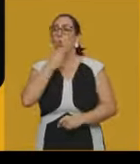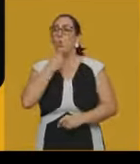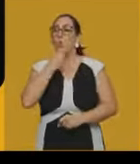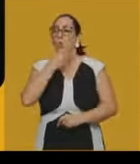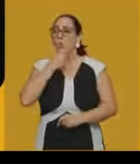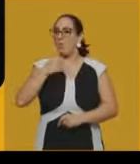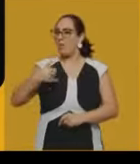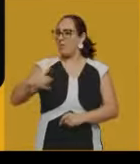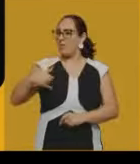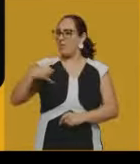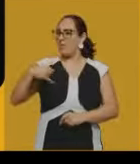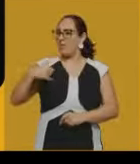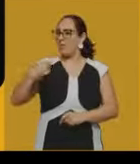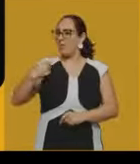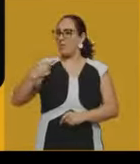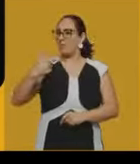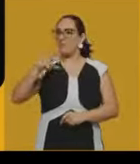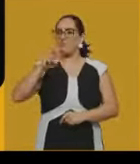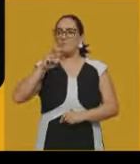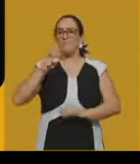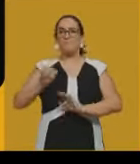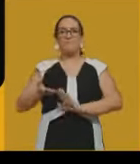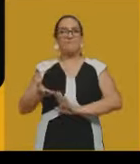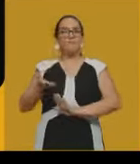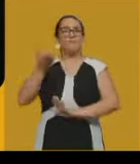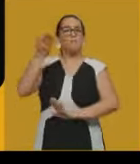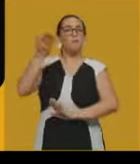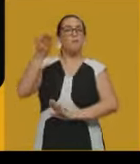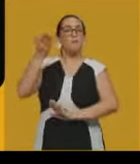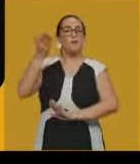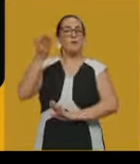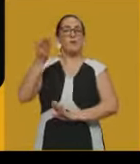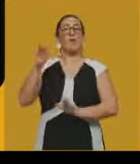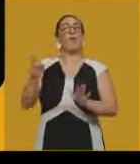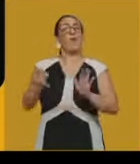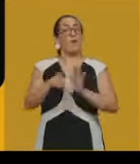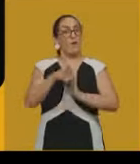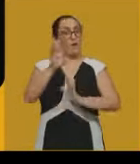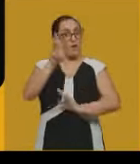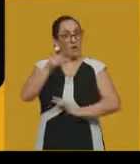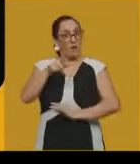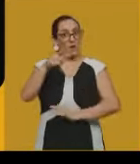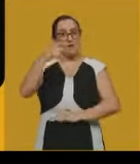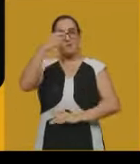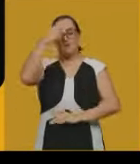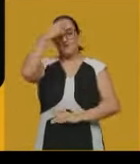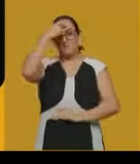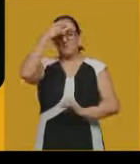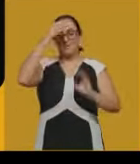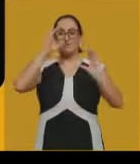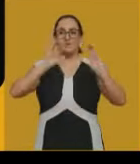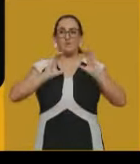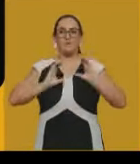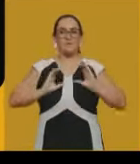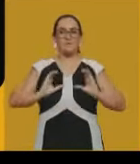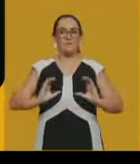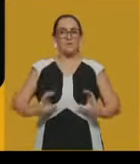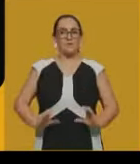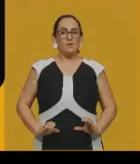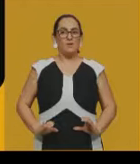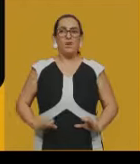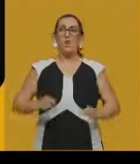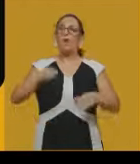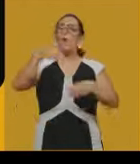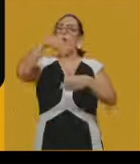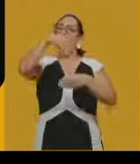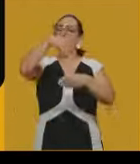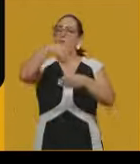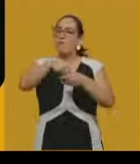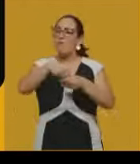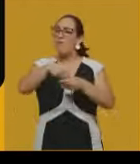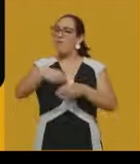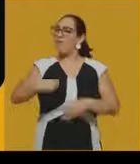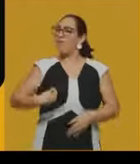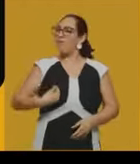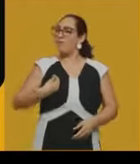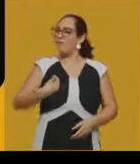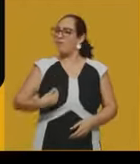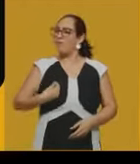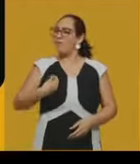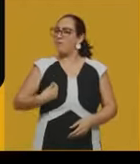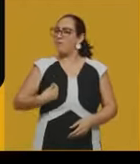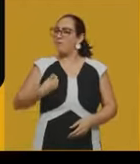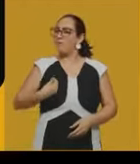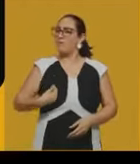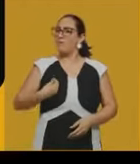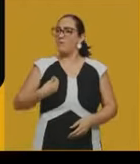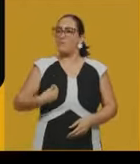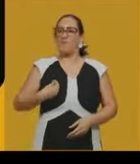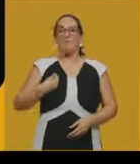de 25 anos serão considerados cidadãos, ou seja, serão votantes, vão participar,